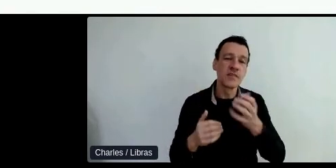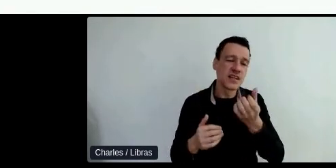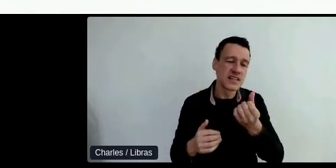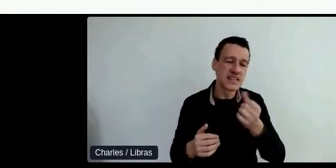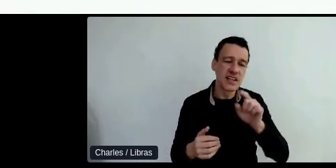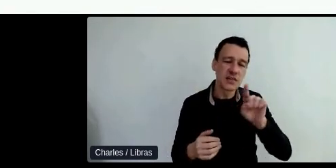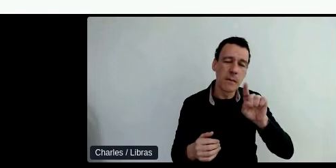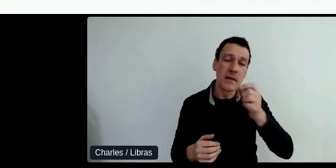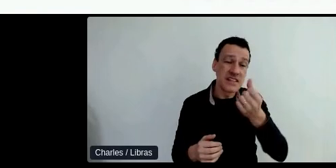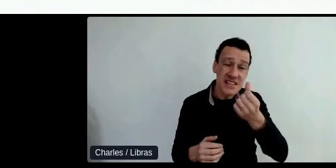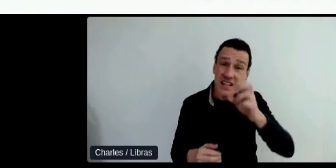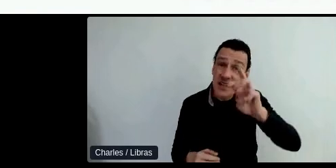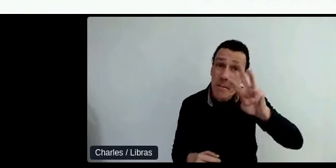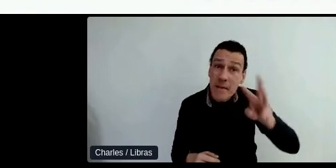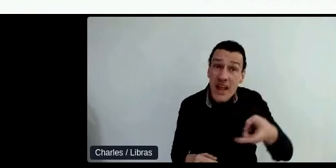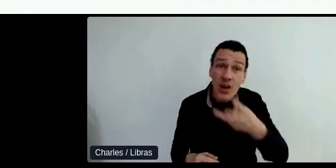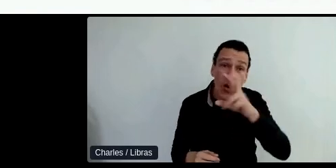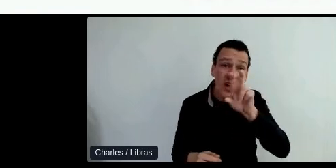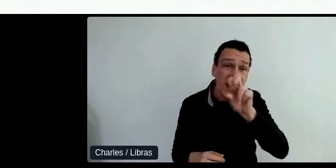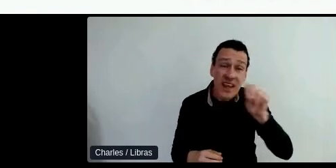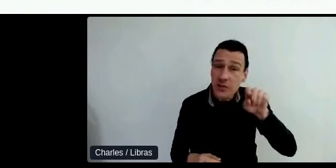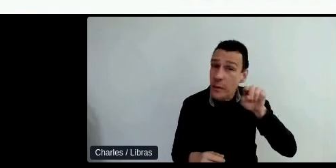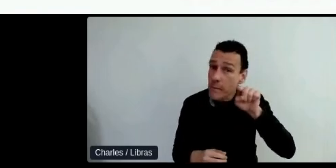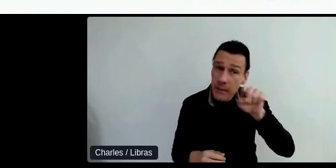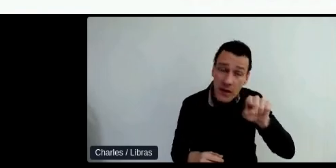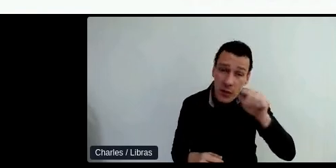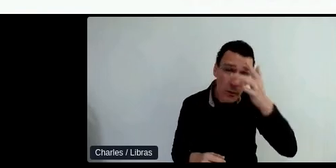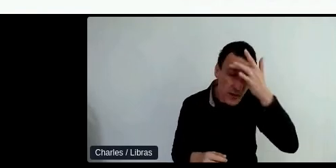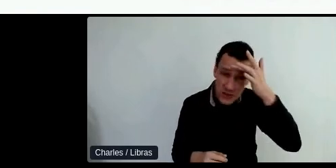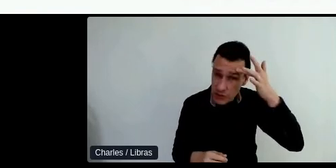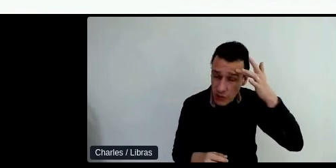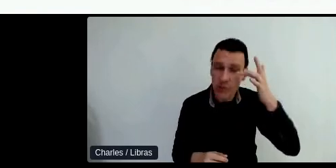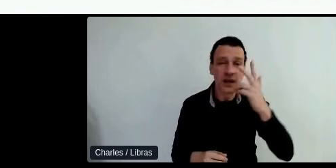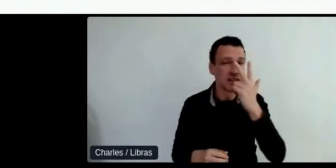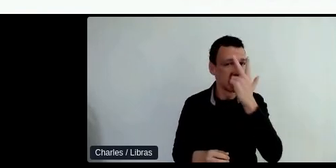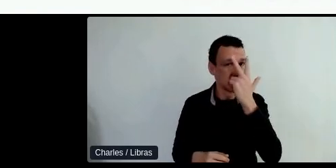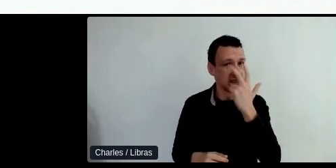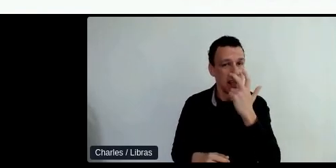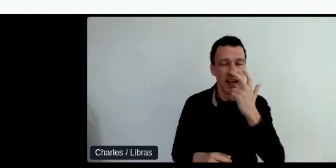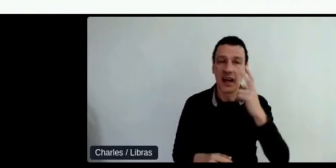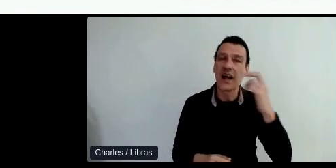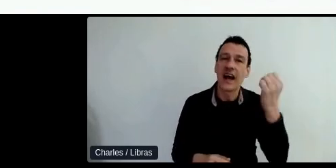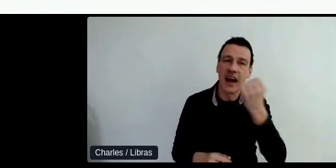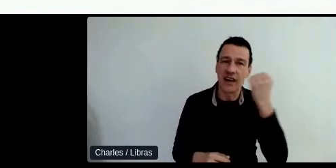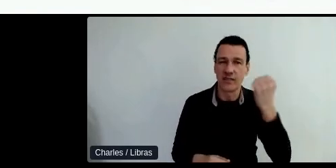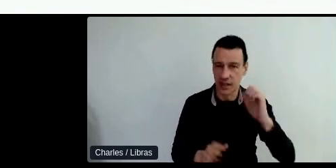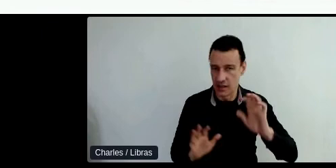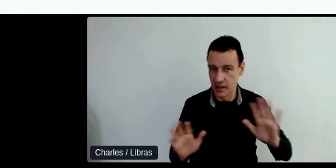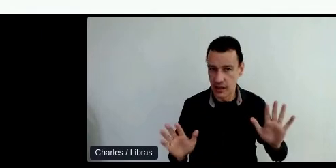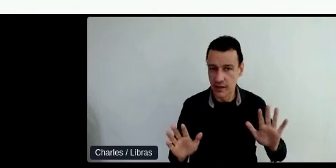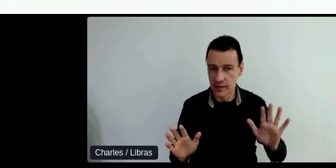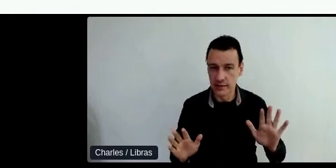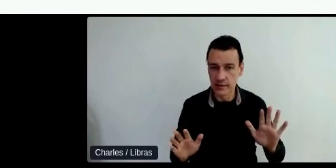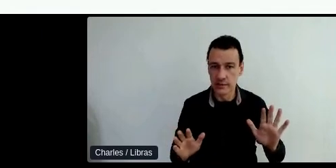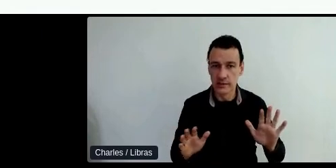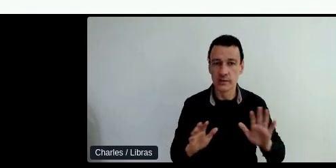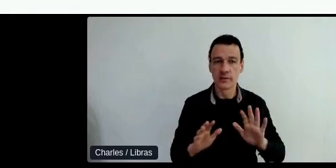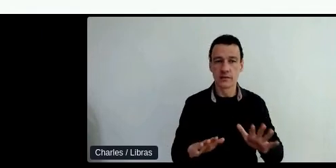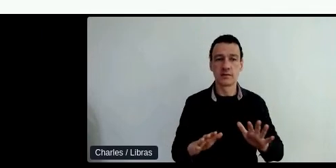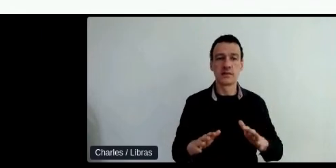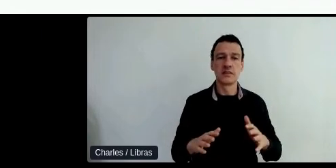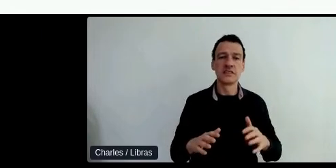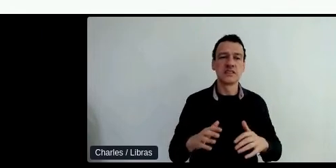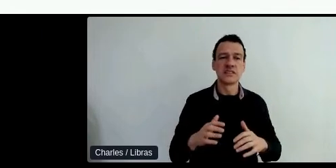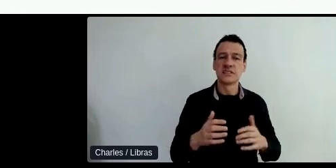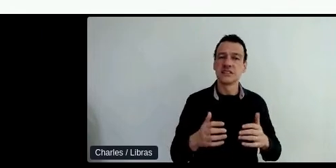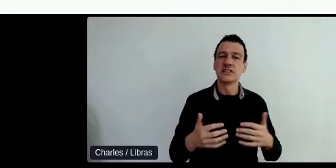pessoas possuem deficiência visual grave, né? Então, ou cego total, mais de 600 mil,